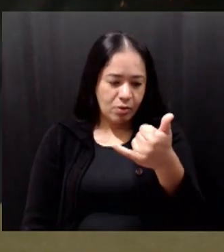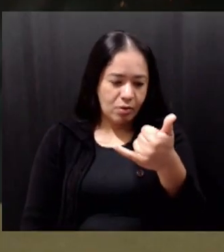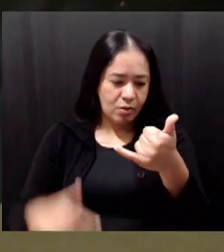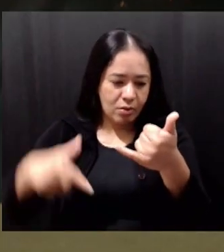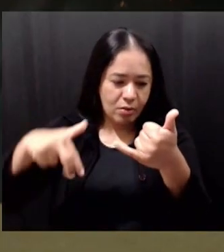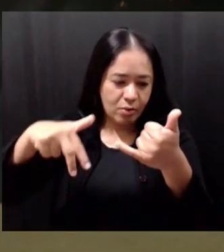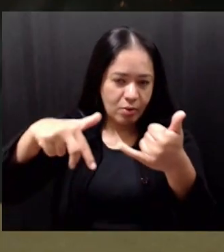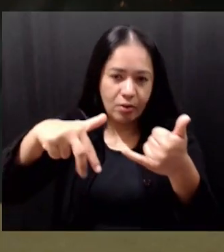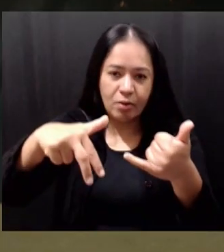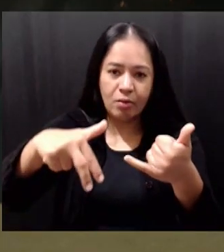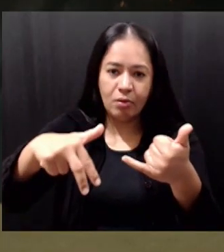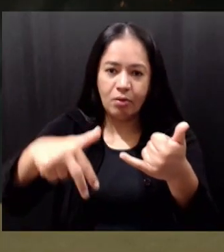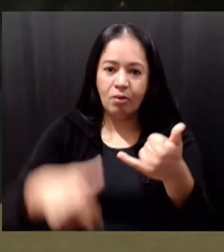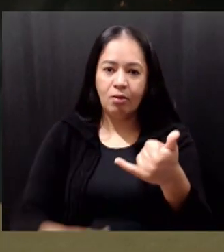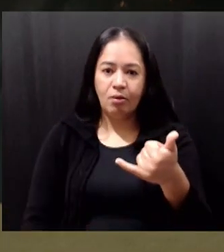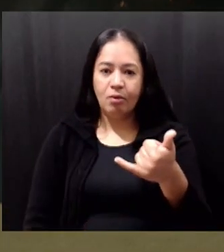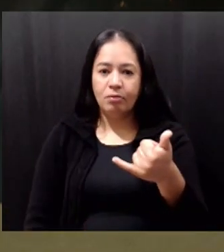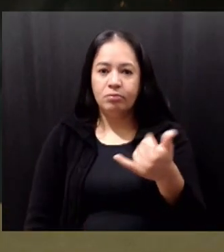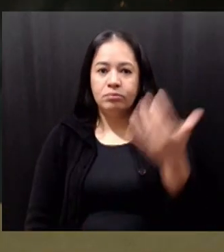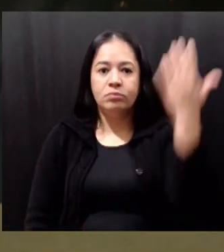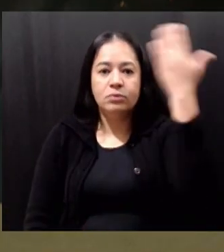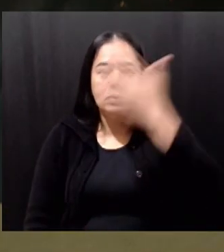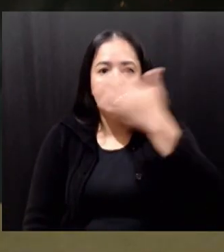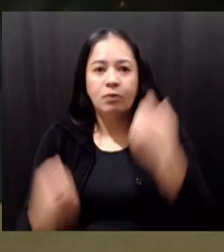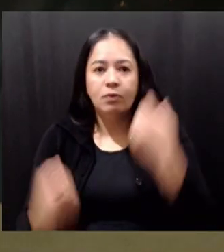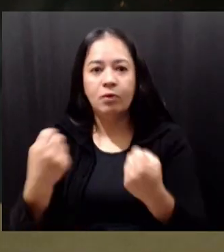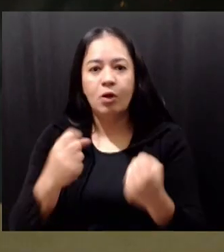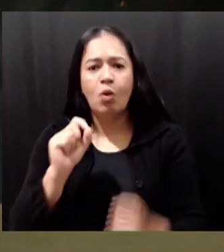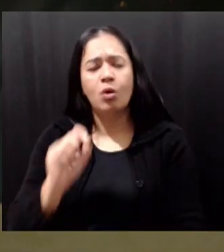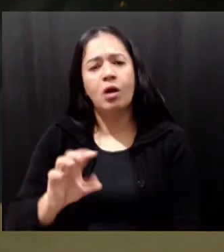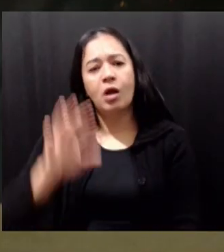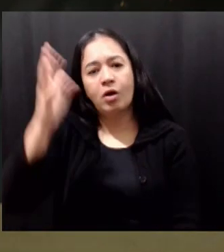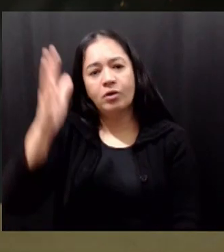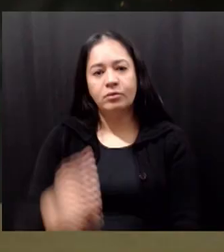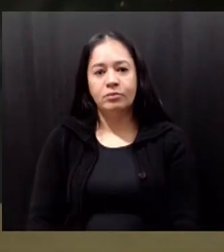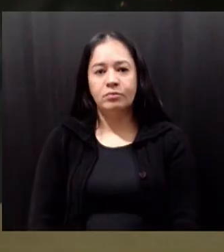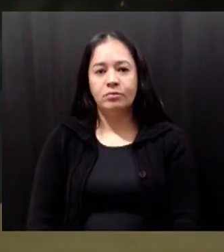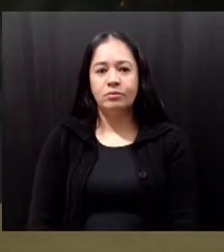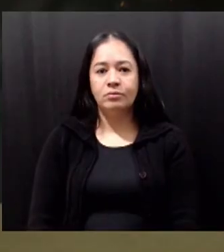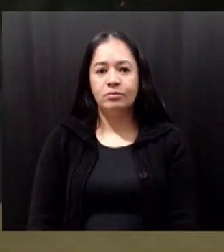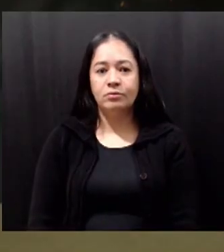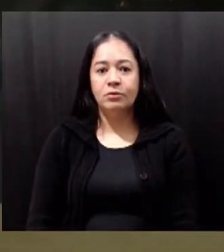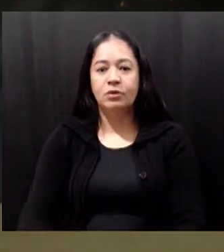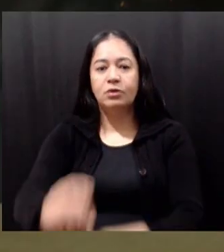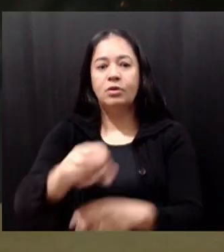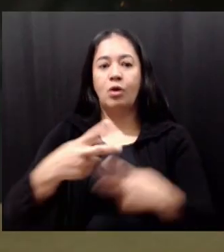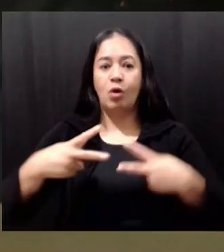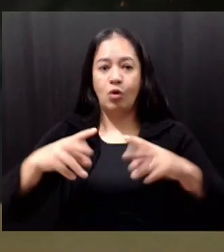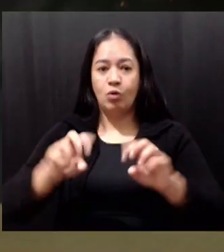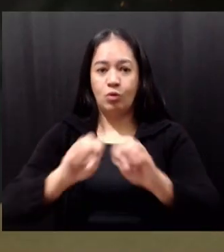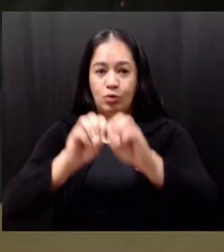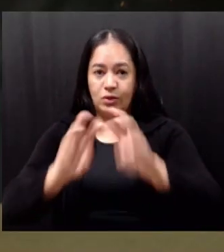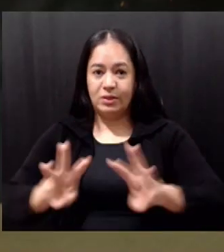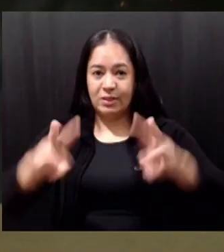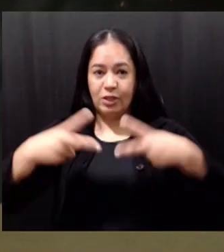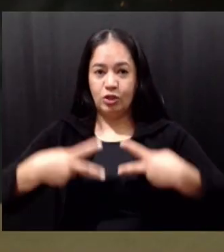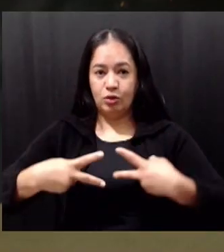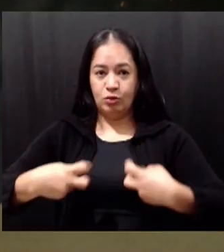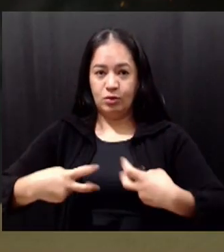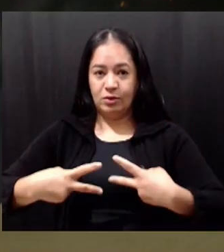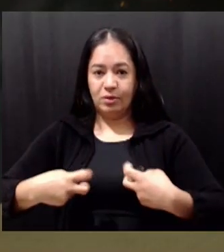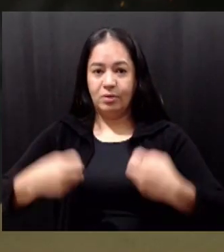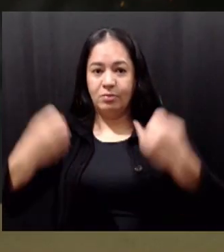vê o carro. Então, o que está acontecendo? Olha, o site do Sebrae traz uma informação que a fadiga digital tem